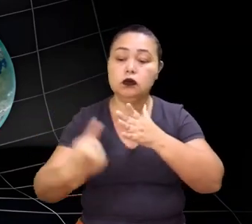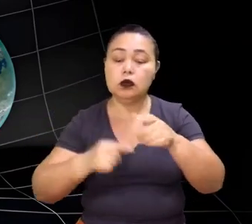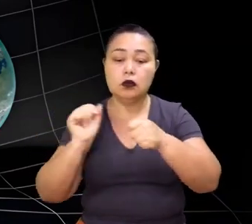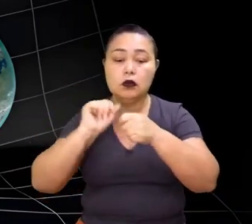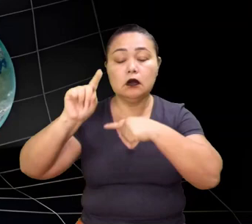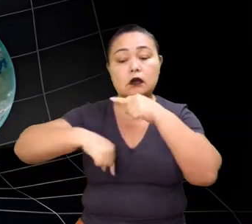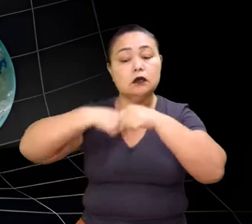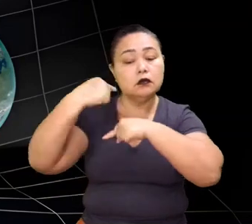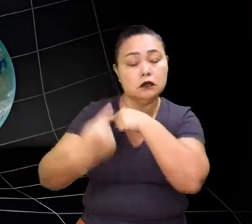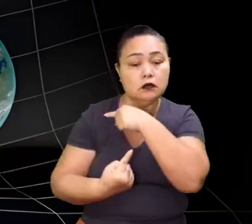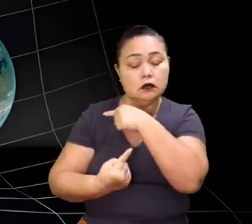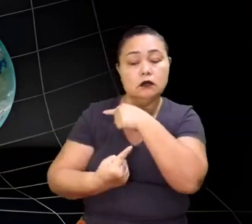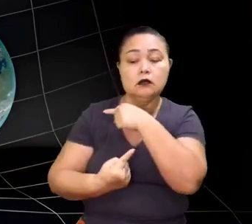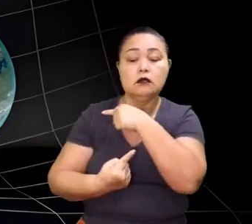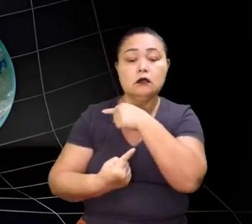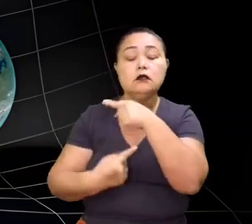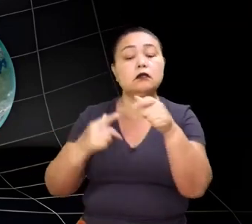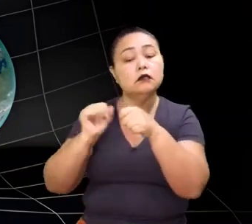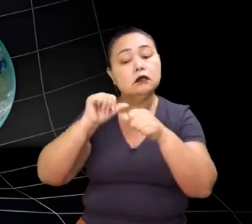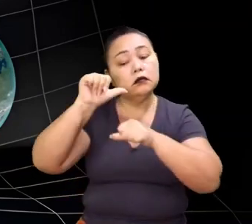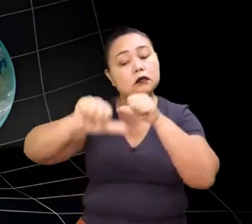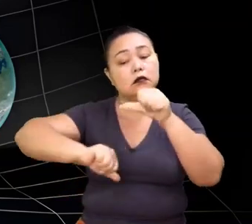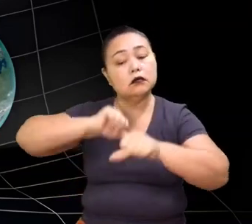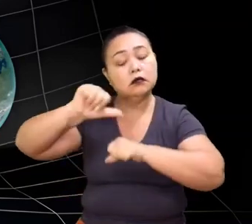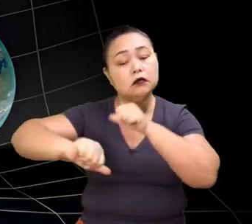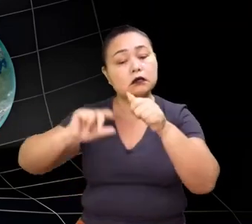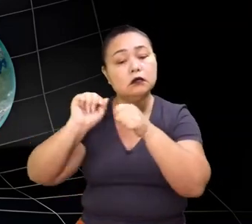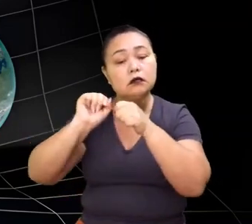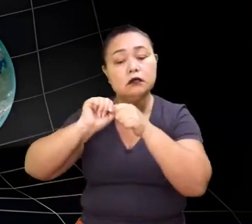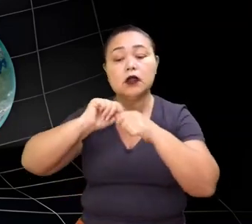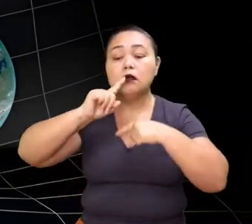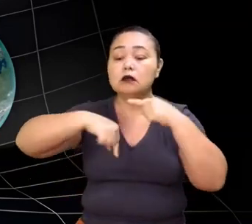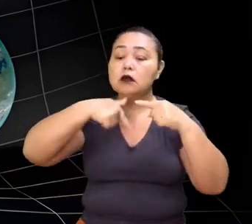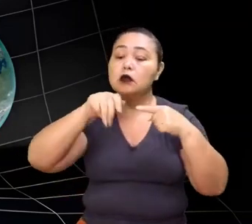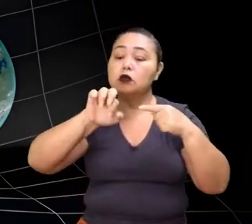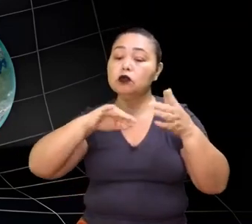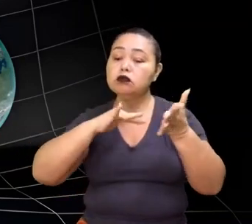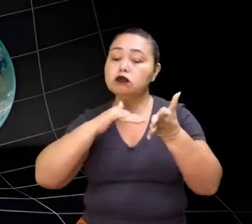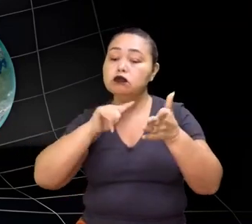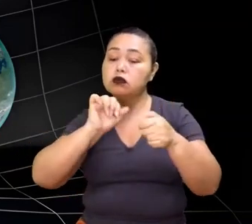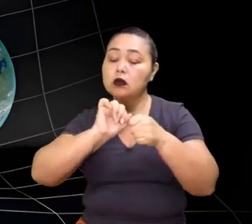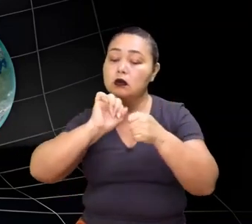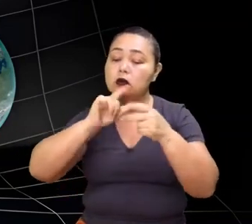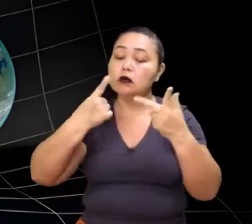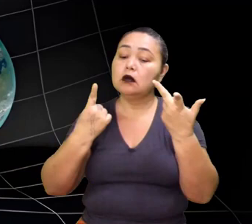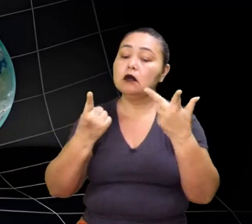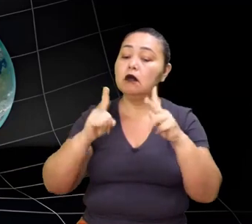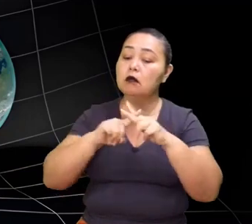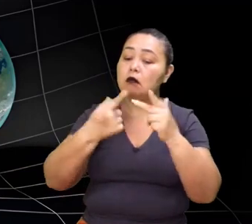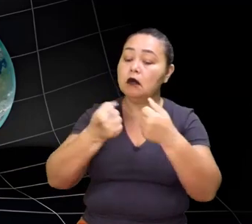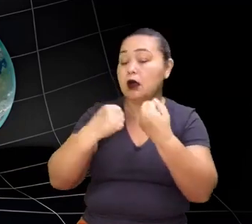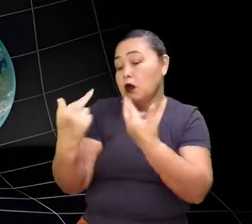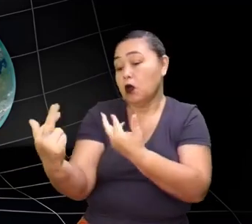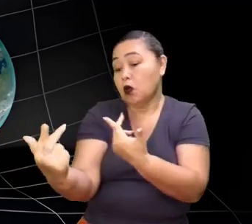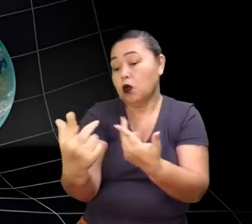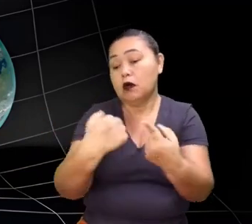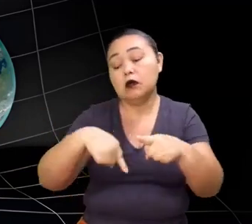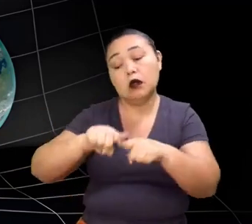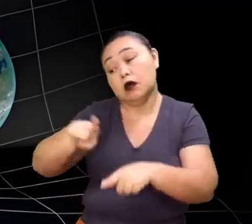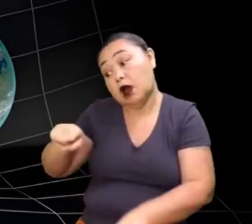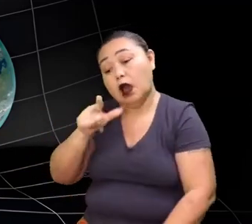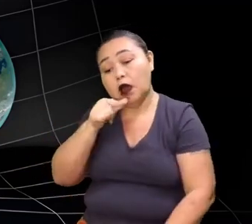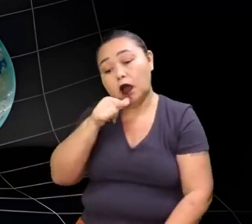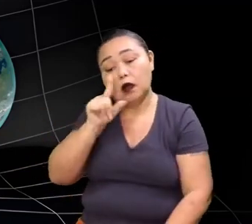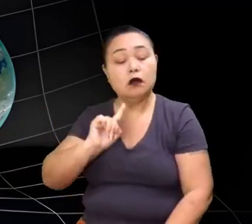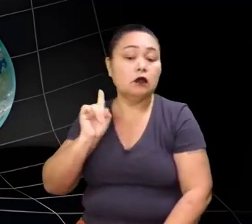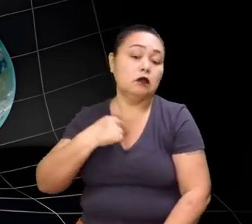turbina vai girar e transformar no gerador a energia mecânica da usina de elétric é igualzinha né só que ela é água